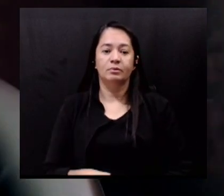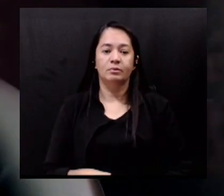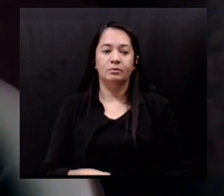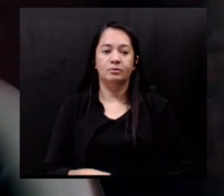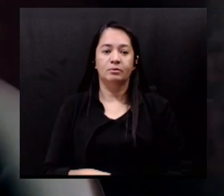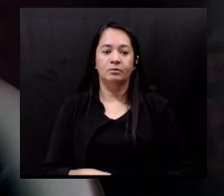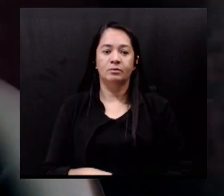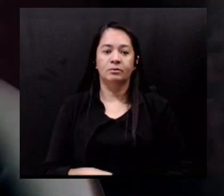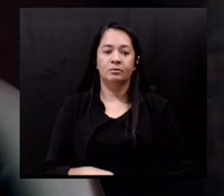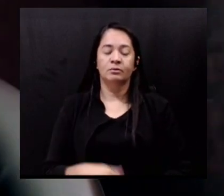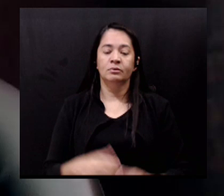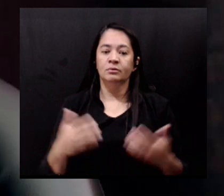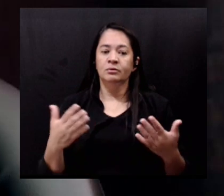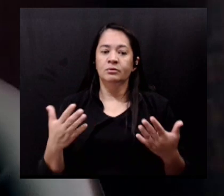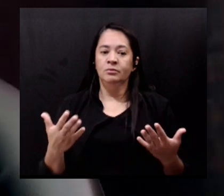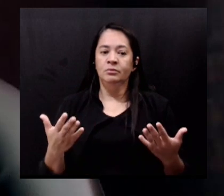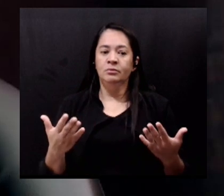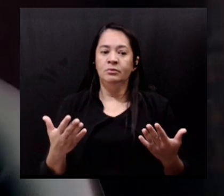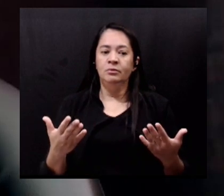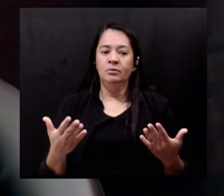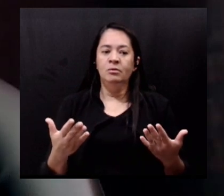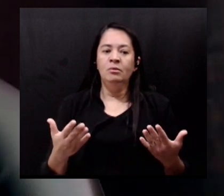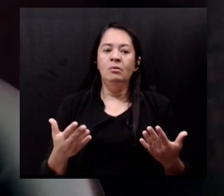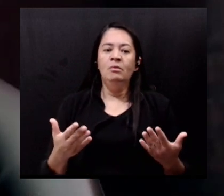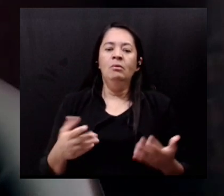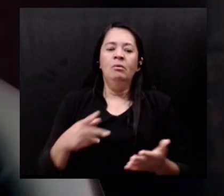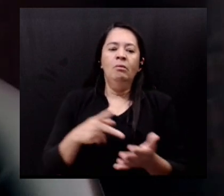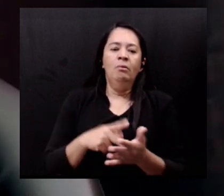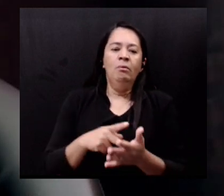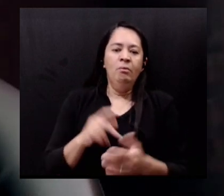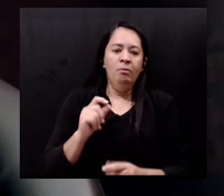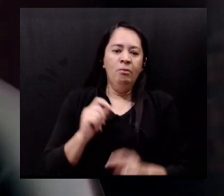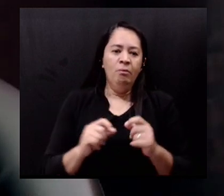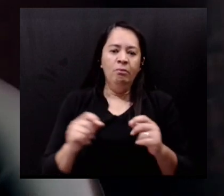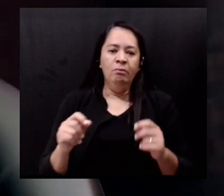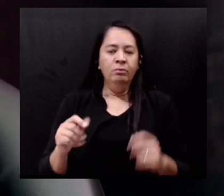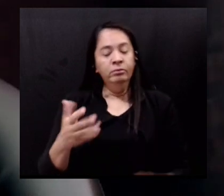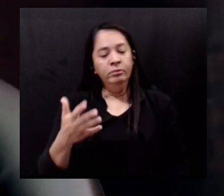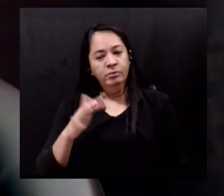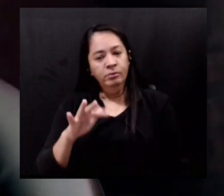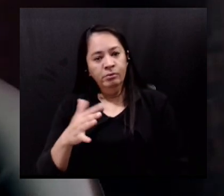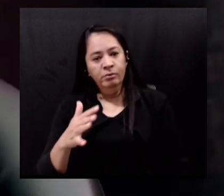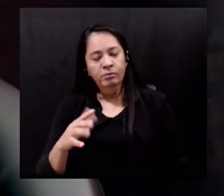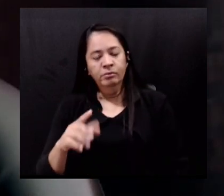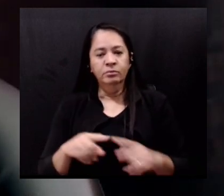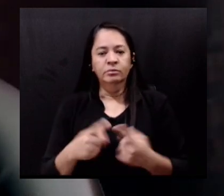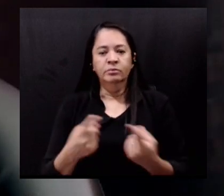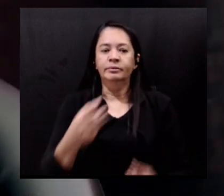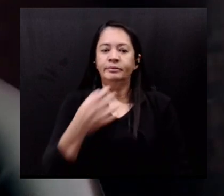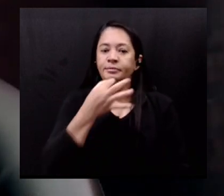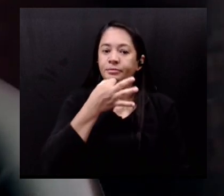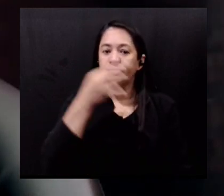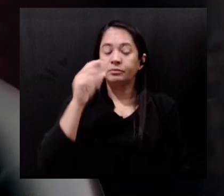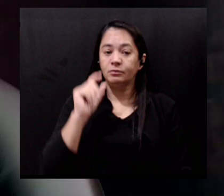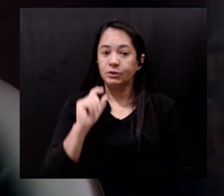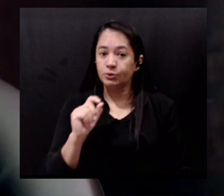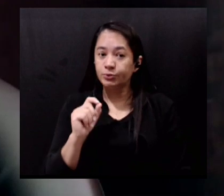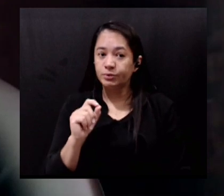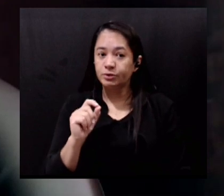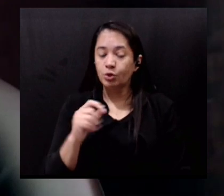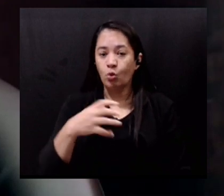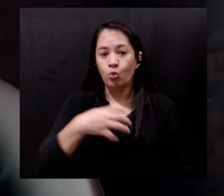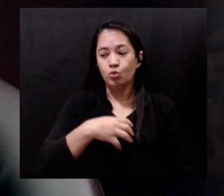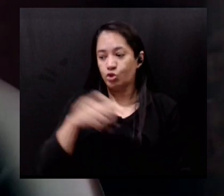então, aí na verdade é bem relativo, né, mas eu acredito que a forma como ela reage